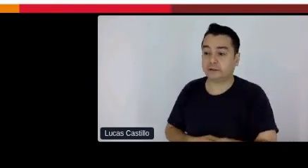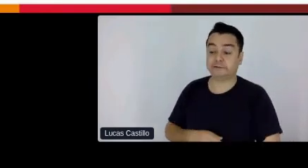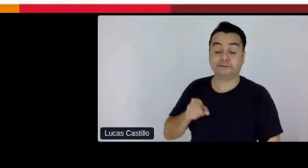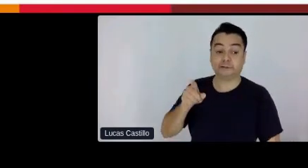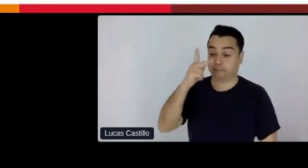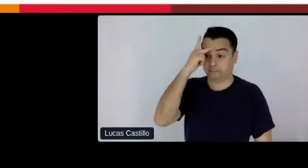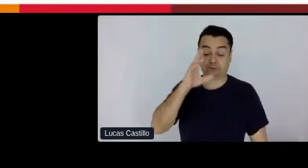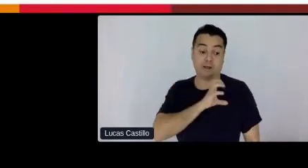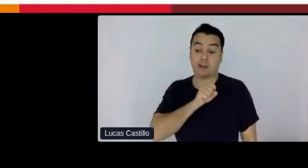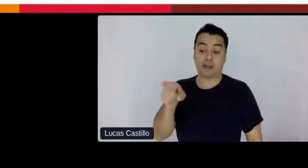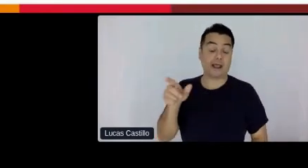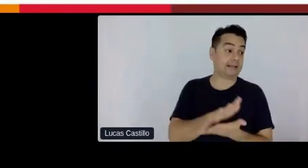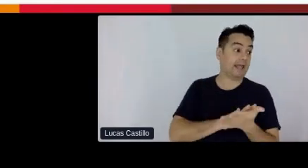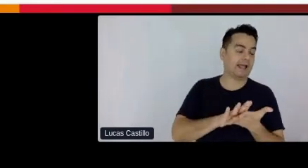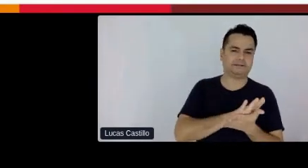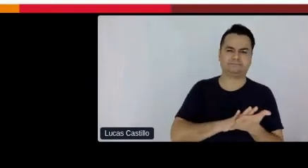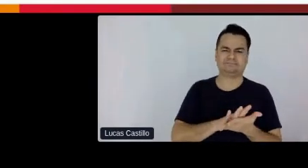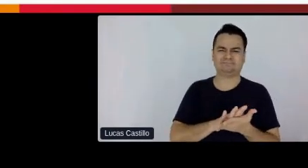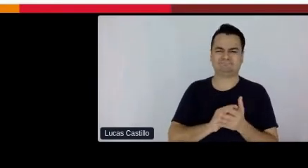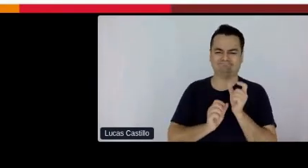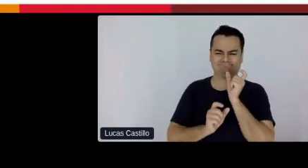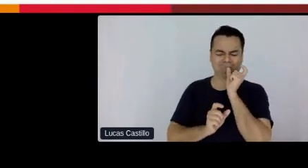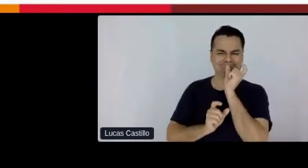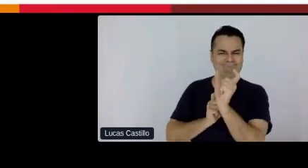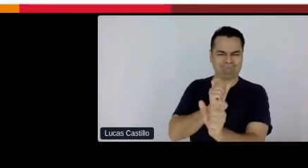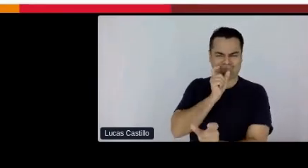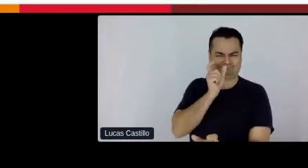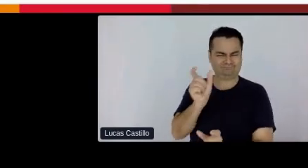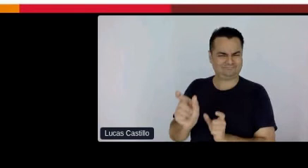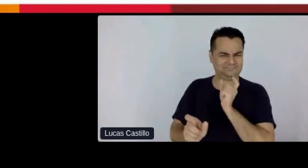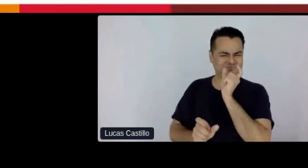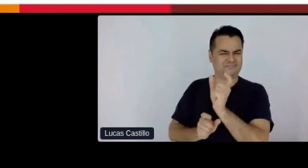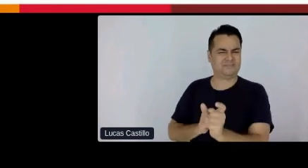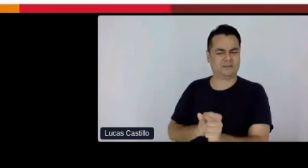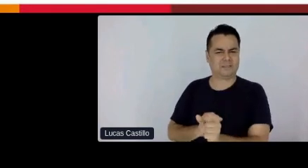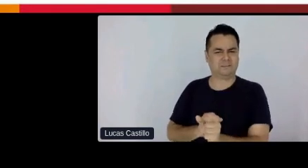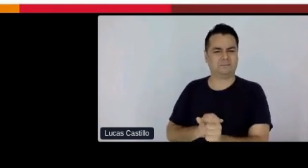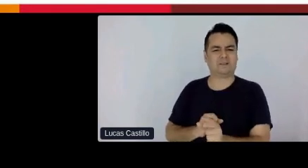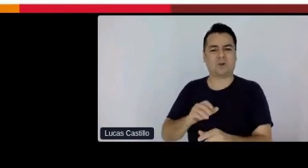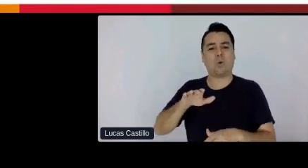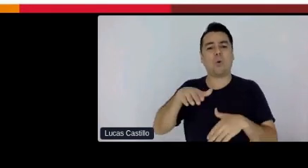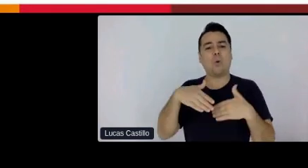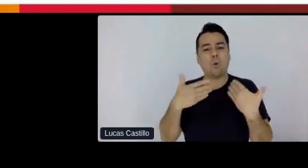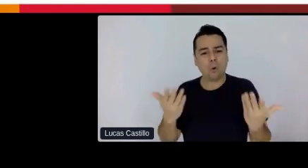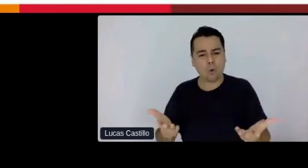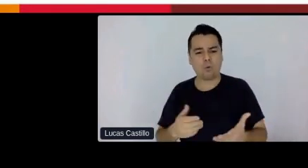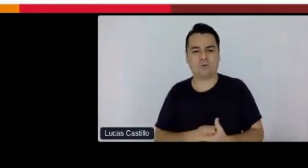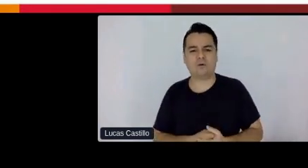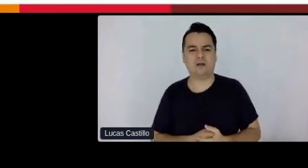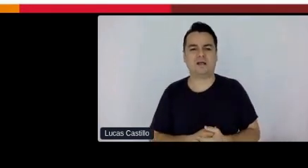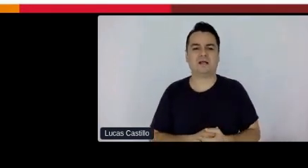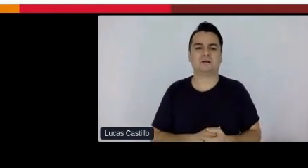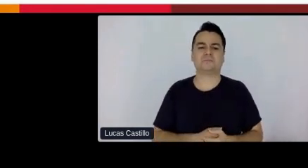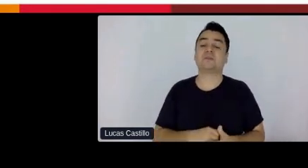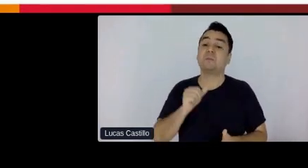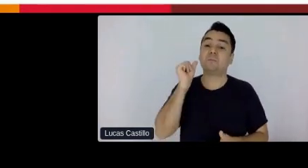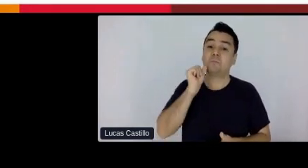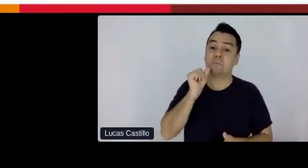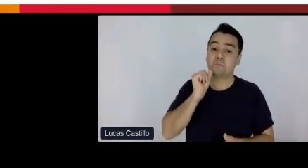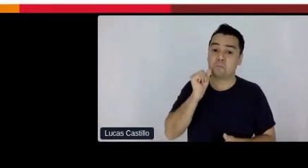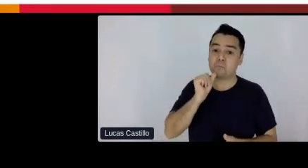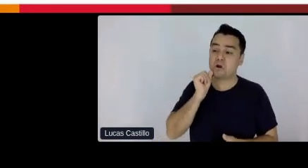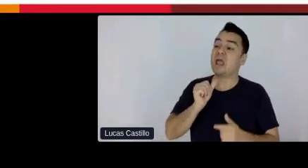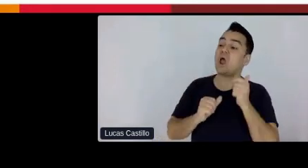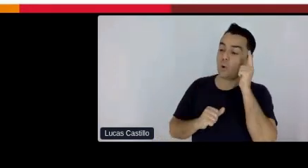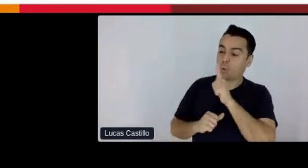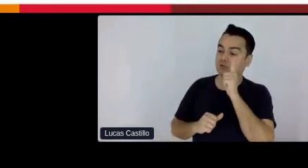amada. E outra coisa que acontece bastante também, pessoal, seria aqui, ó, anota a reunião. Mulher consegue fazer duas coisas